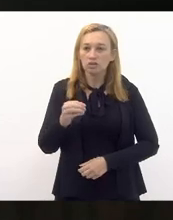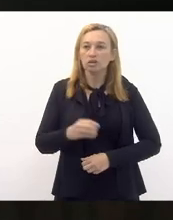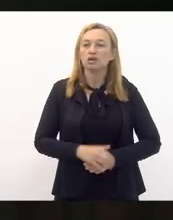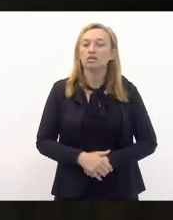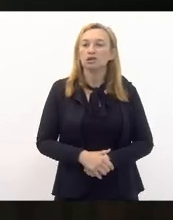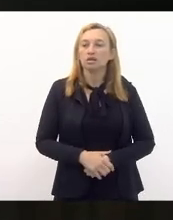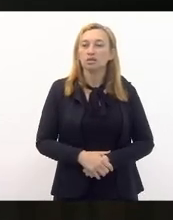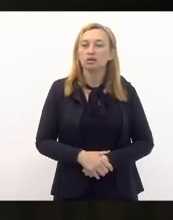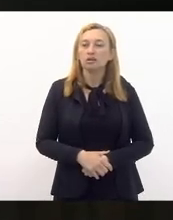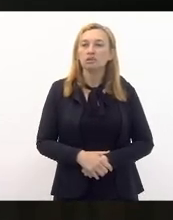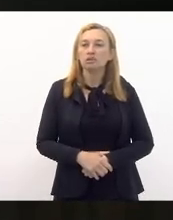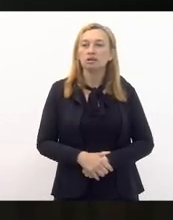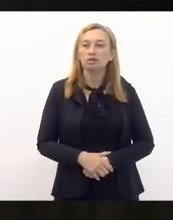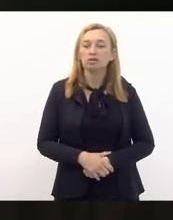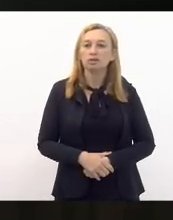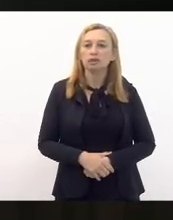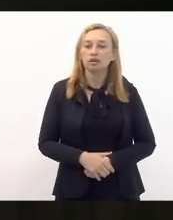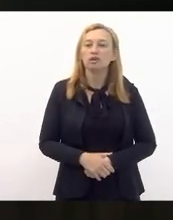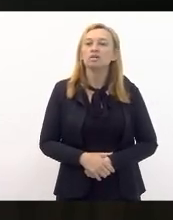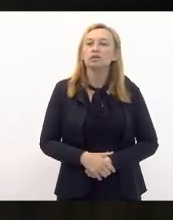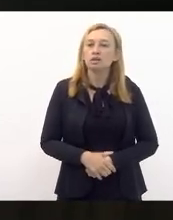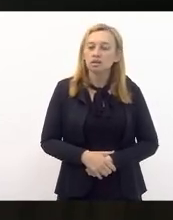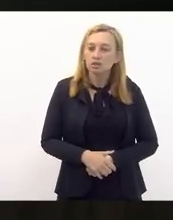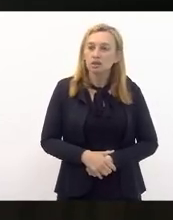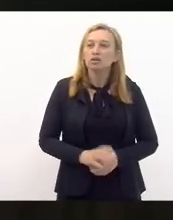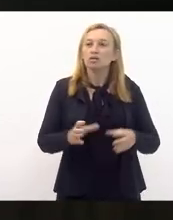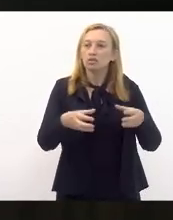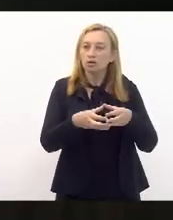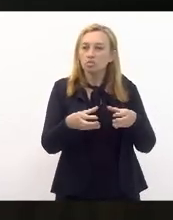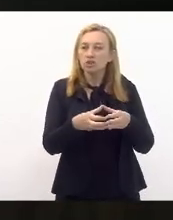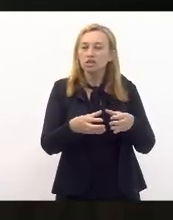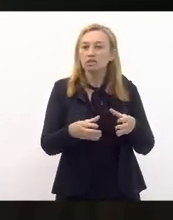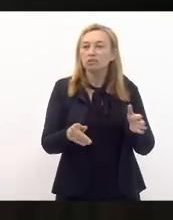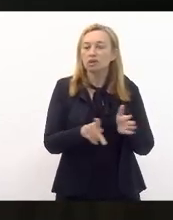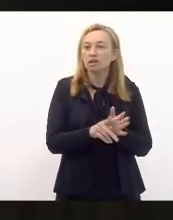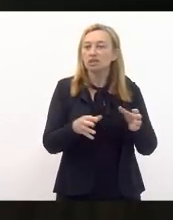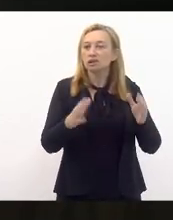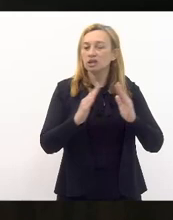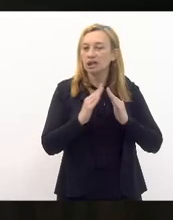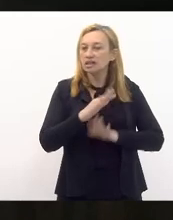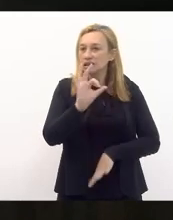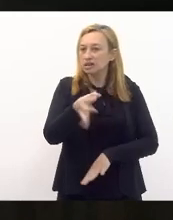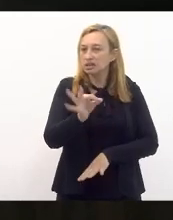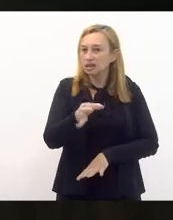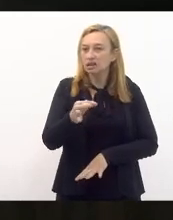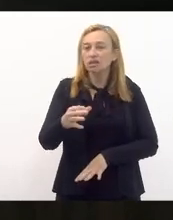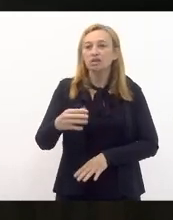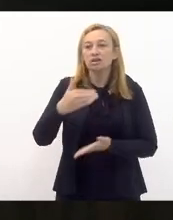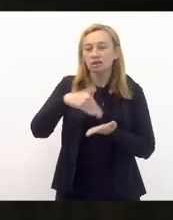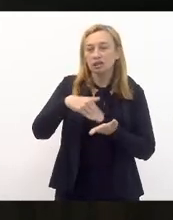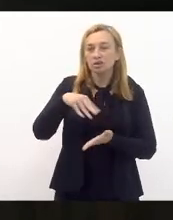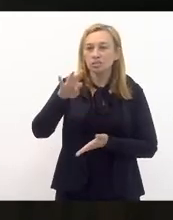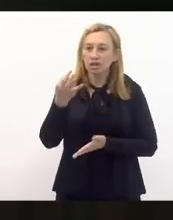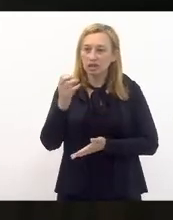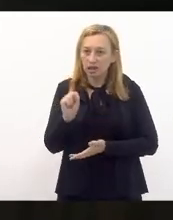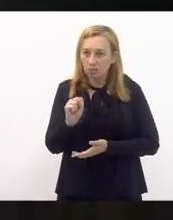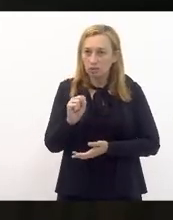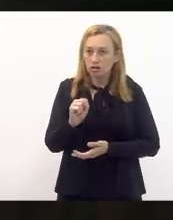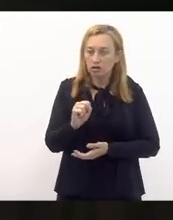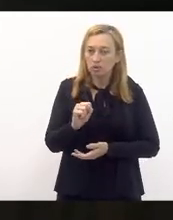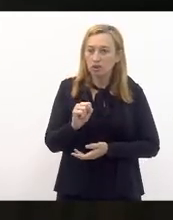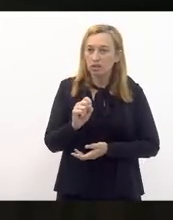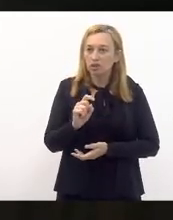prerrogativa do deputado é prerrogativa das comissões da casa tem um certeza que o secretário Mateus quintal